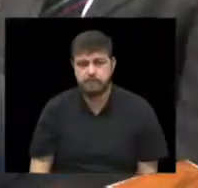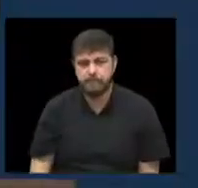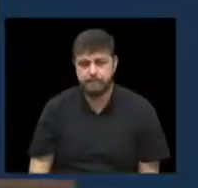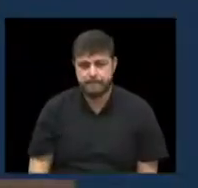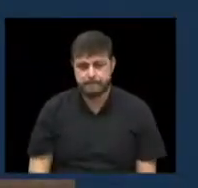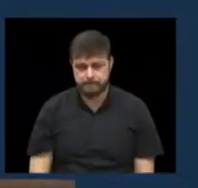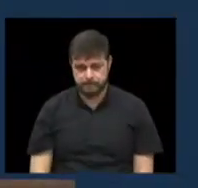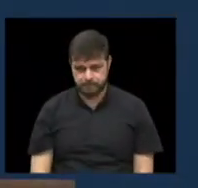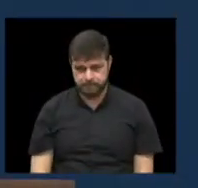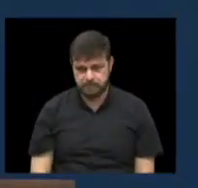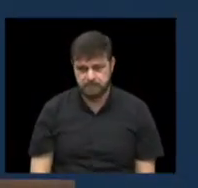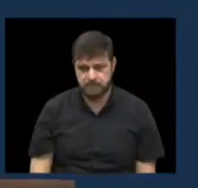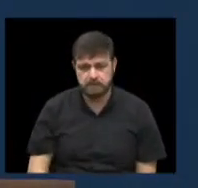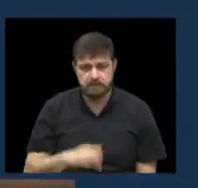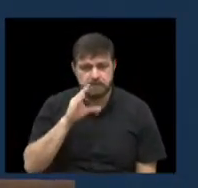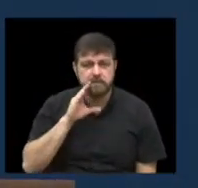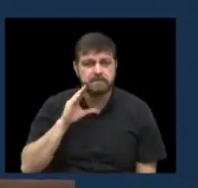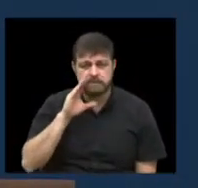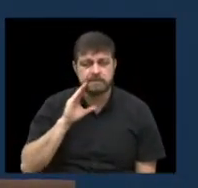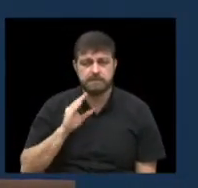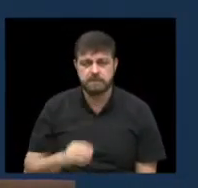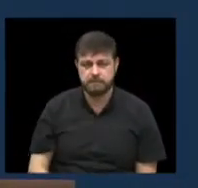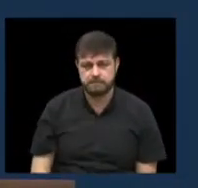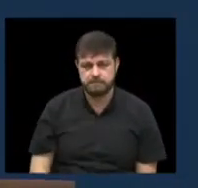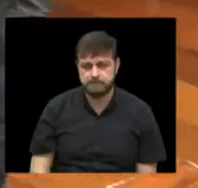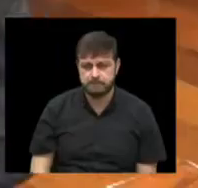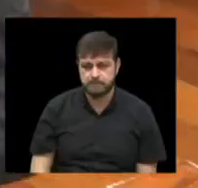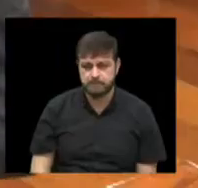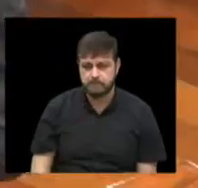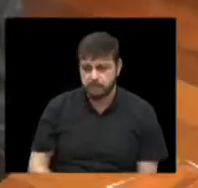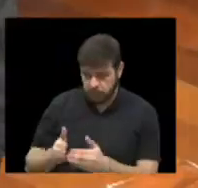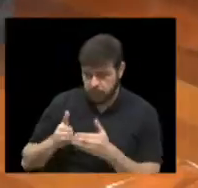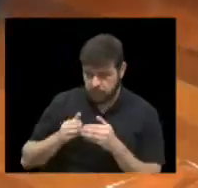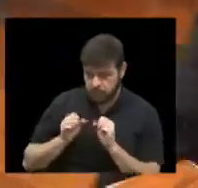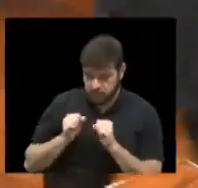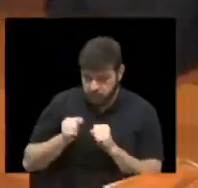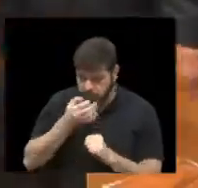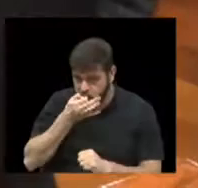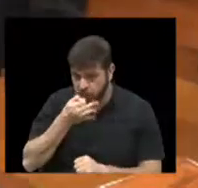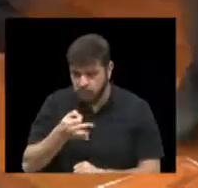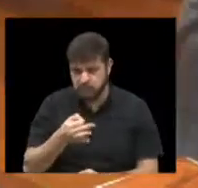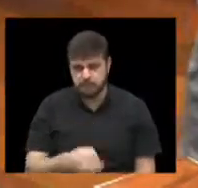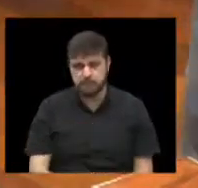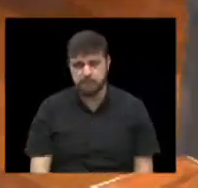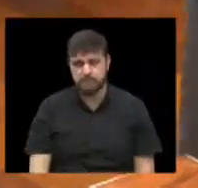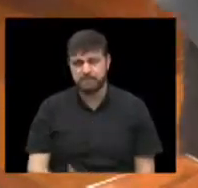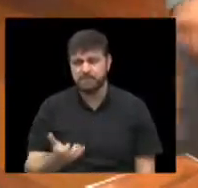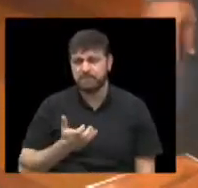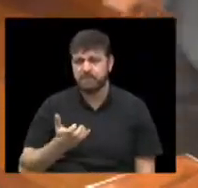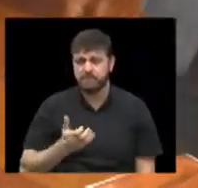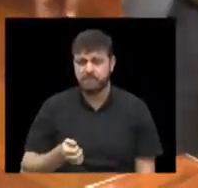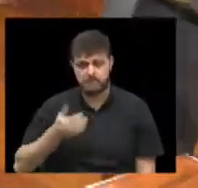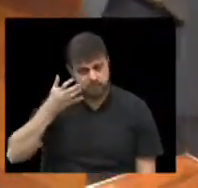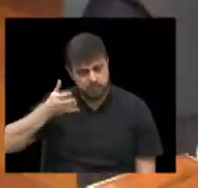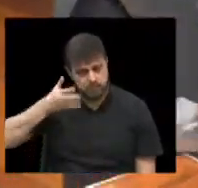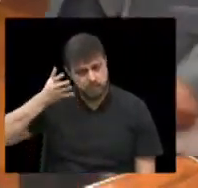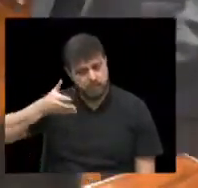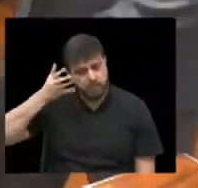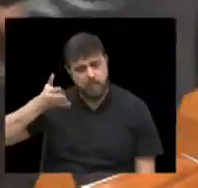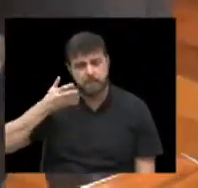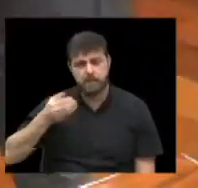vereador. Vereador Cirilo, tem uma parte. Senhor presidente, senhor vereador, pela ordem, eu quero pedir uma parte no